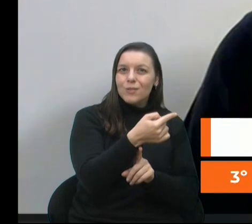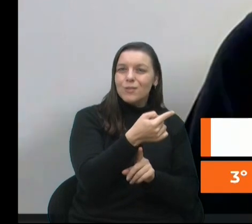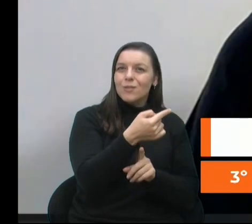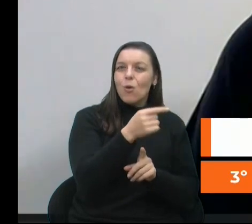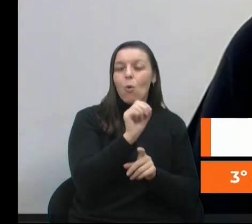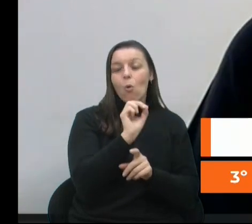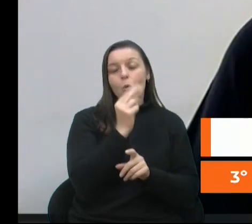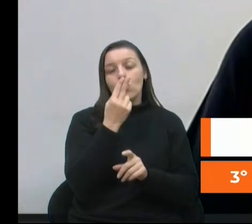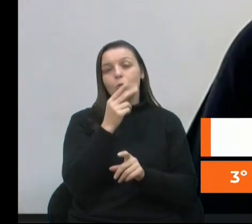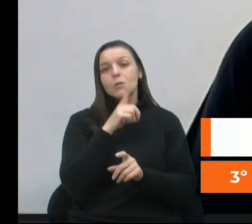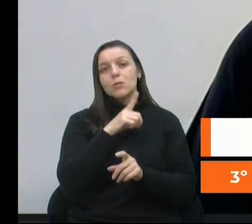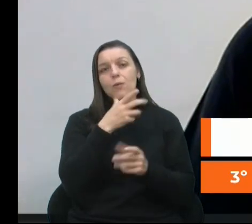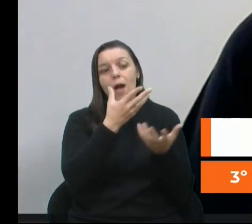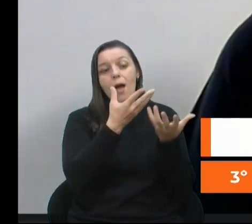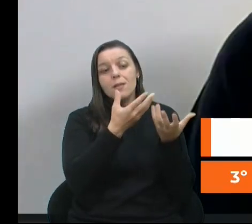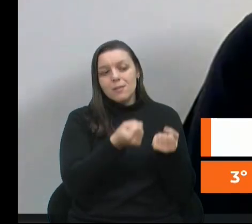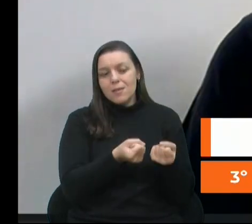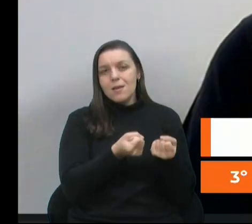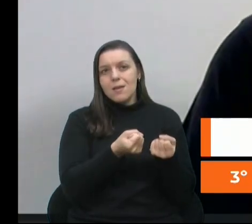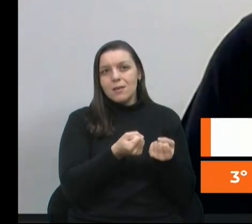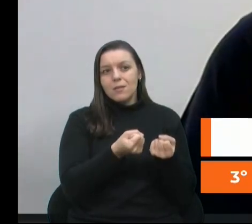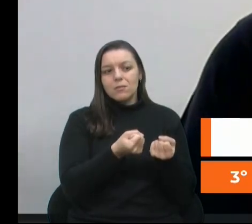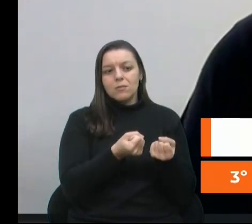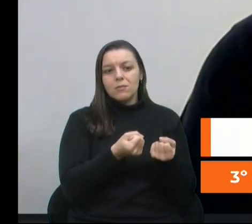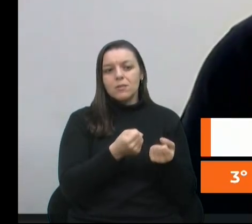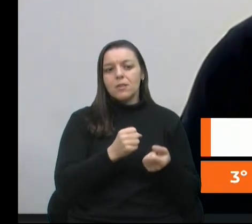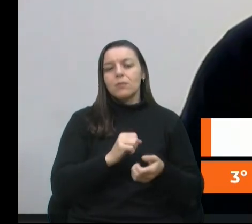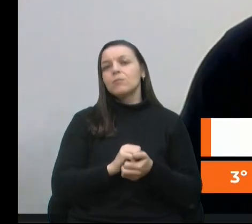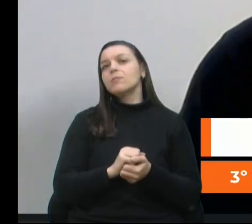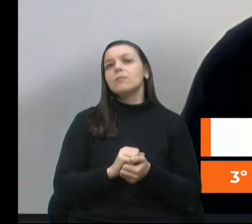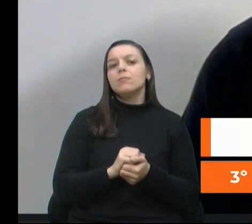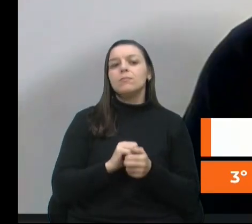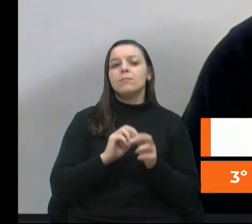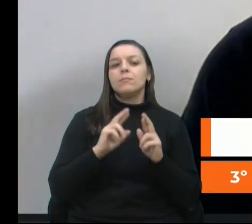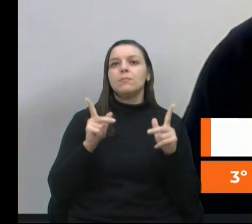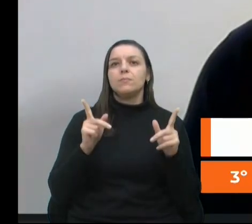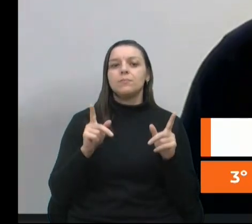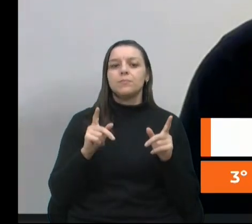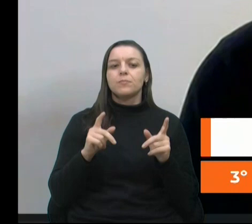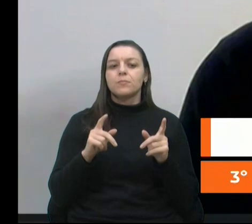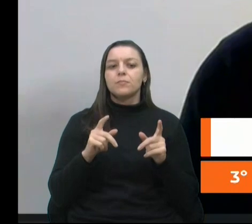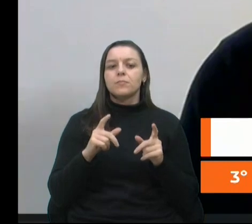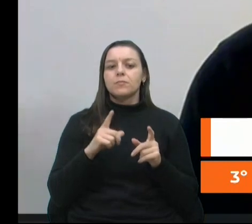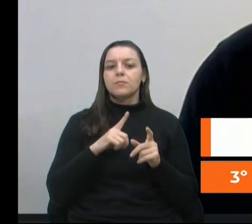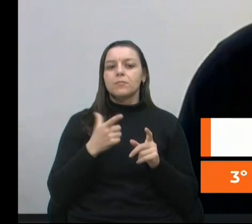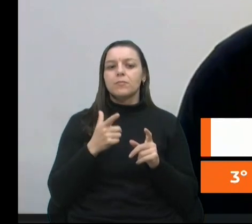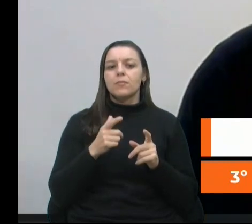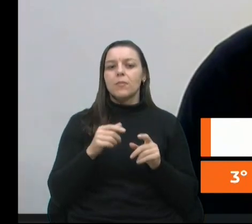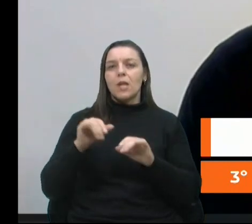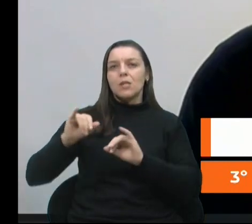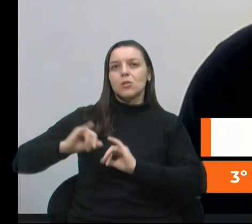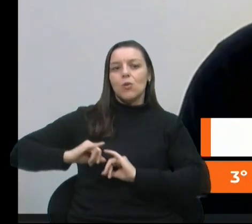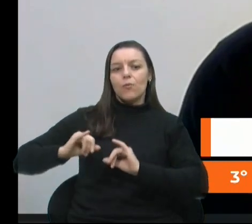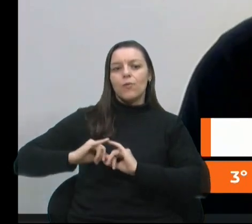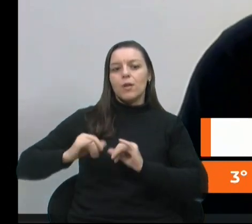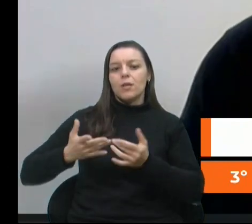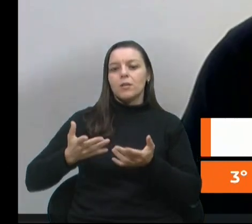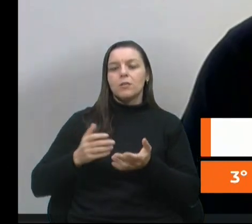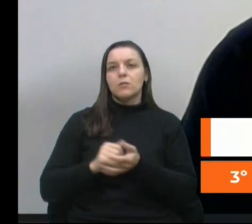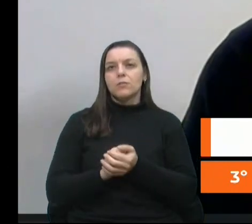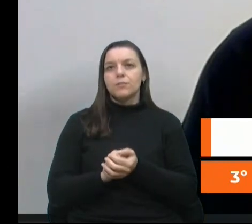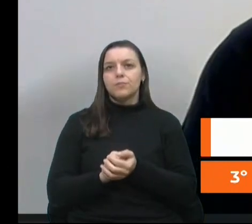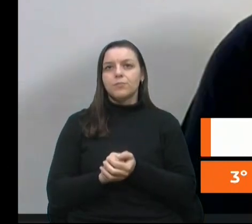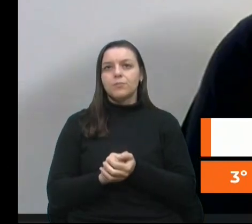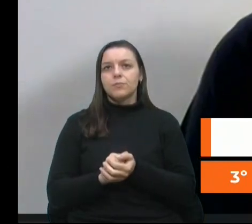se tivesse a aceitação de que tudo bem ser diferente, ele não teria sofrido tanto que sofreu.